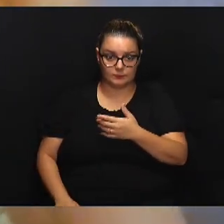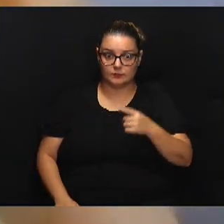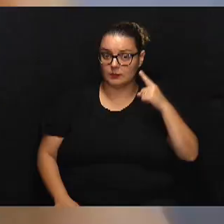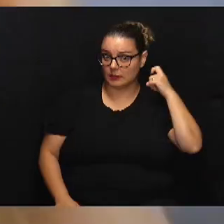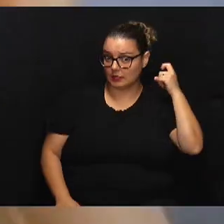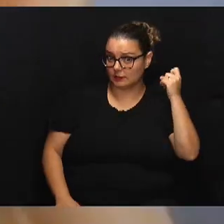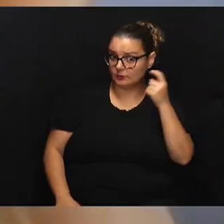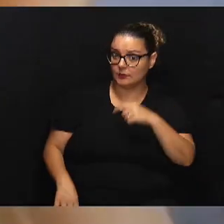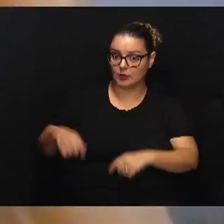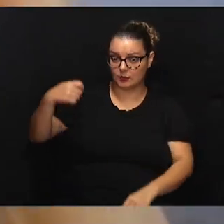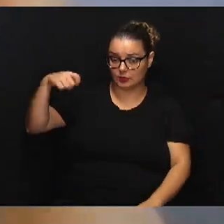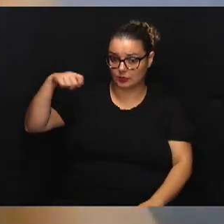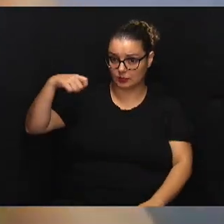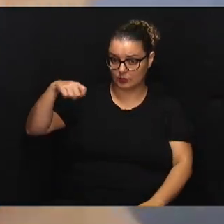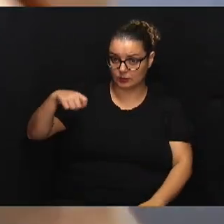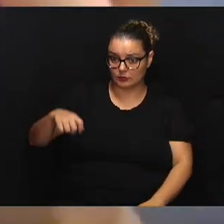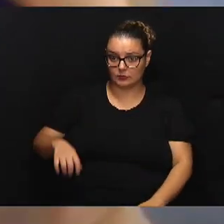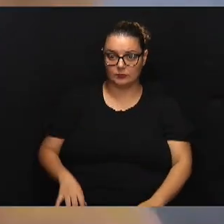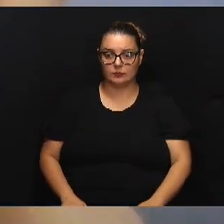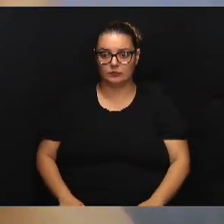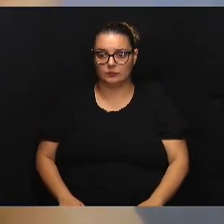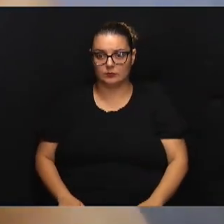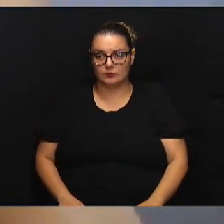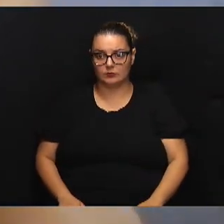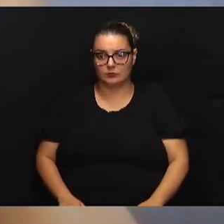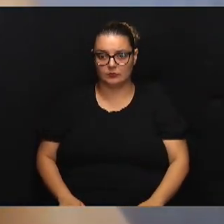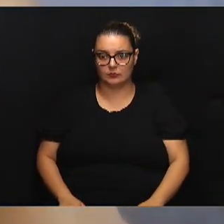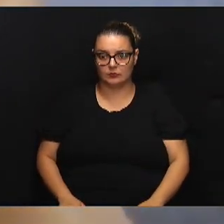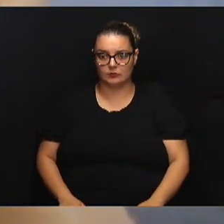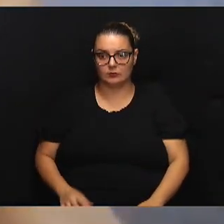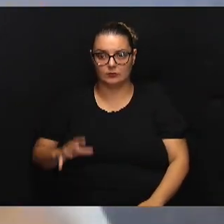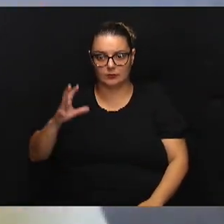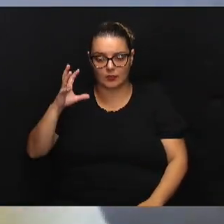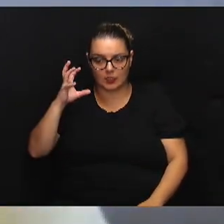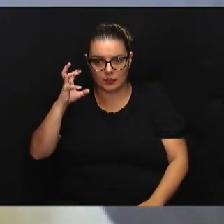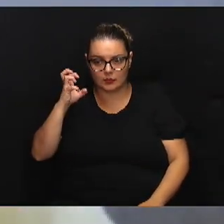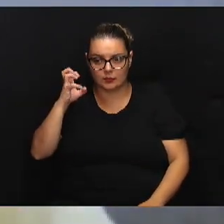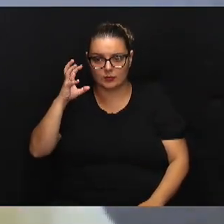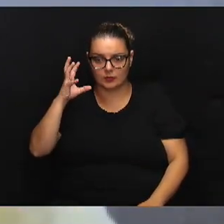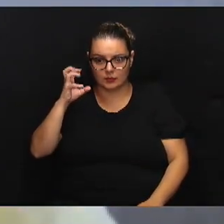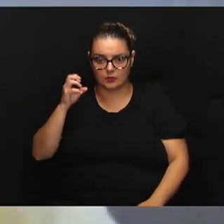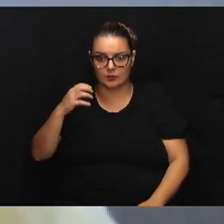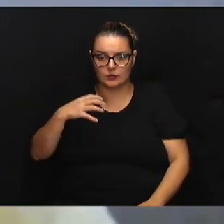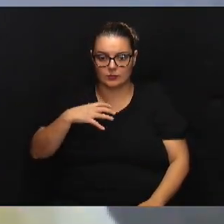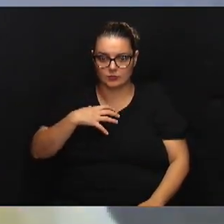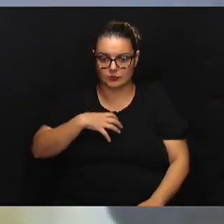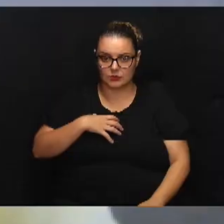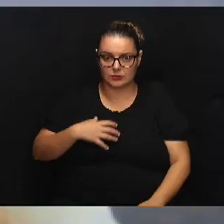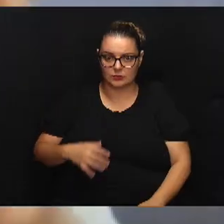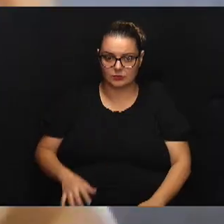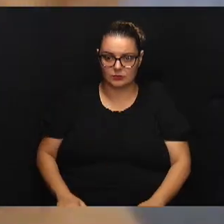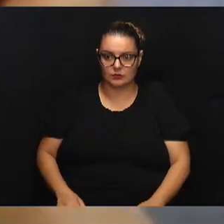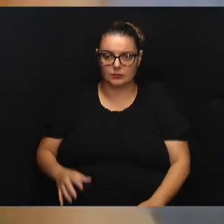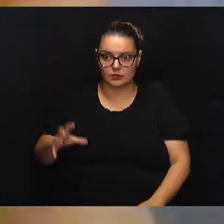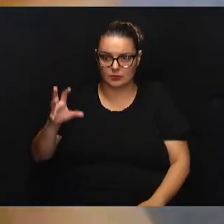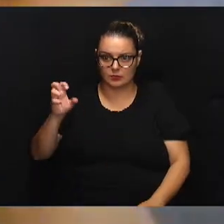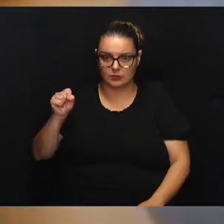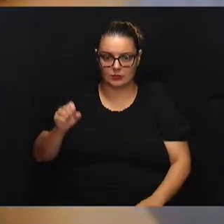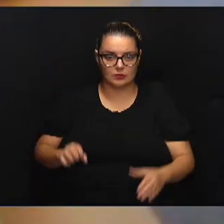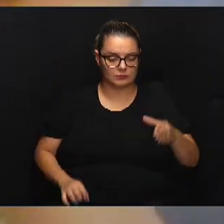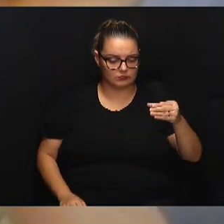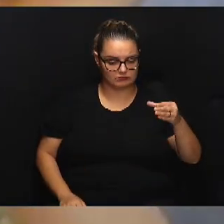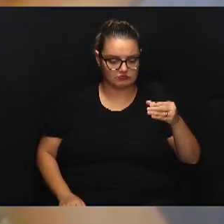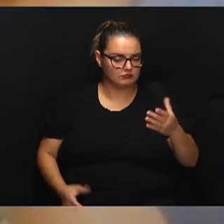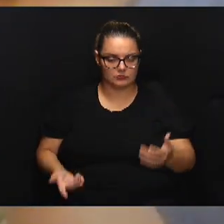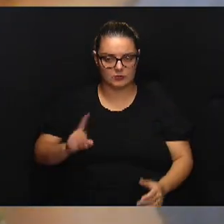som. Aqui tem uma forma de apertar. Se eu apertar isso, eu não consigo. Então,